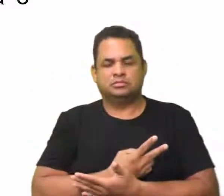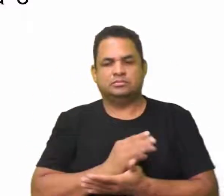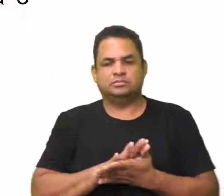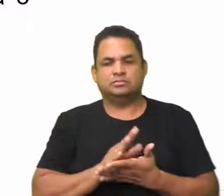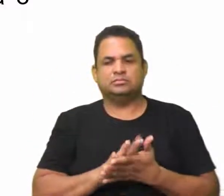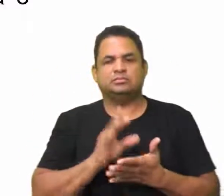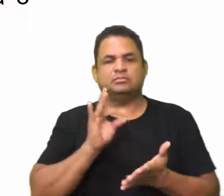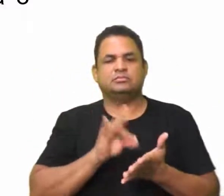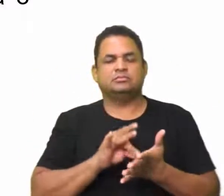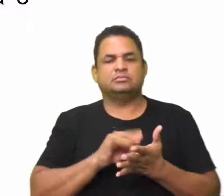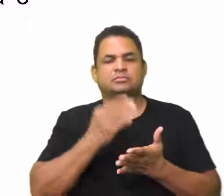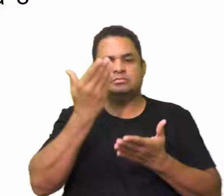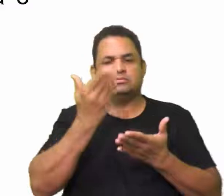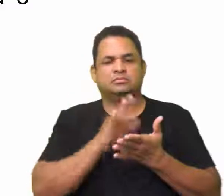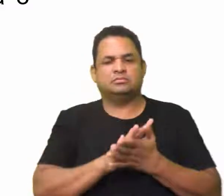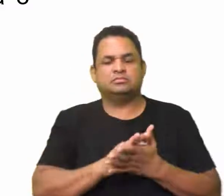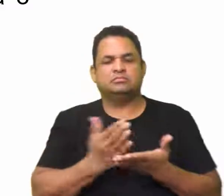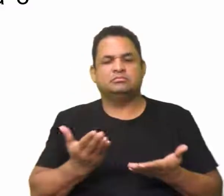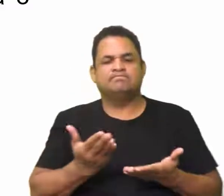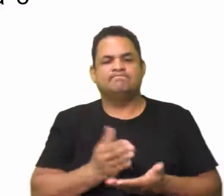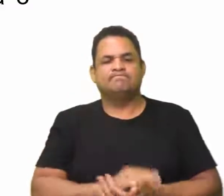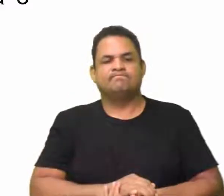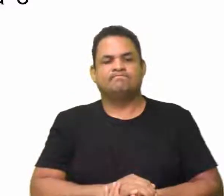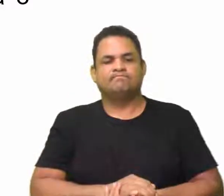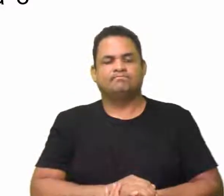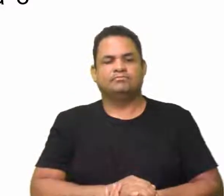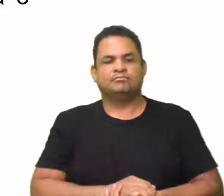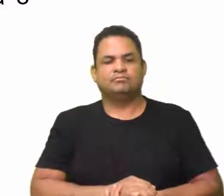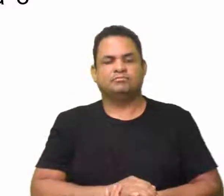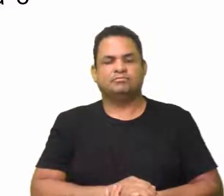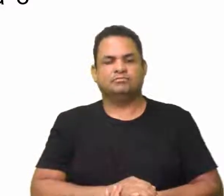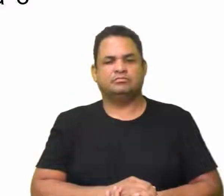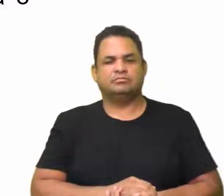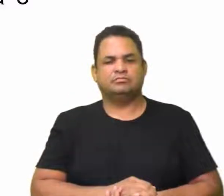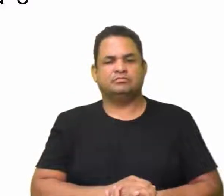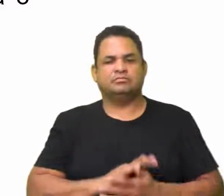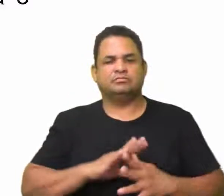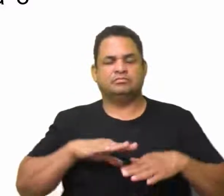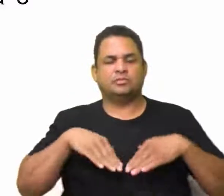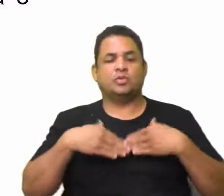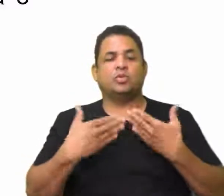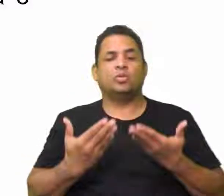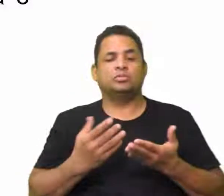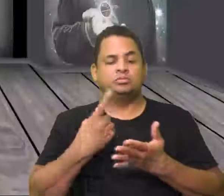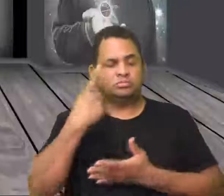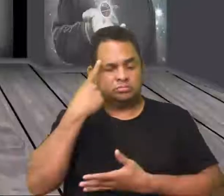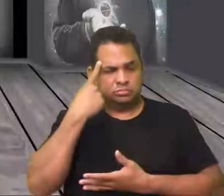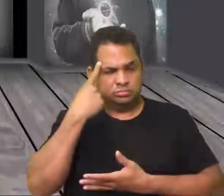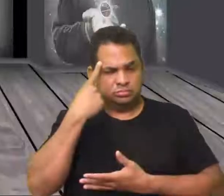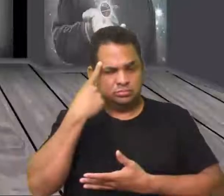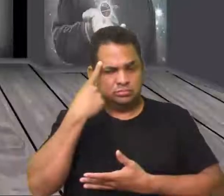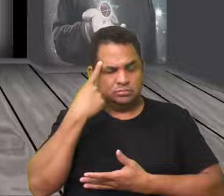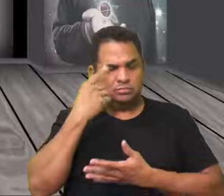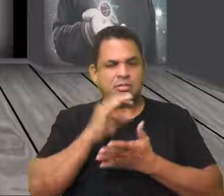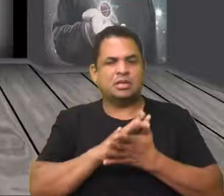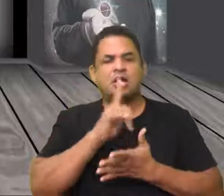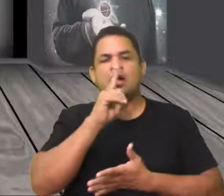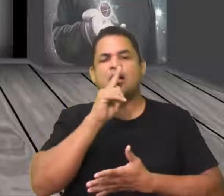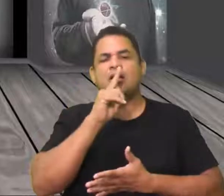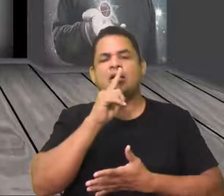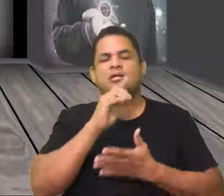está afirmando que acontece sim. Exatamente. Tá? Pessoal, olha só, toda vez que você pensar em água,